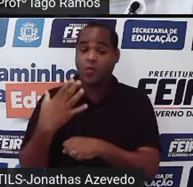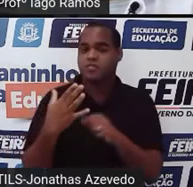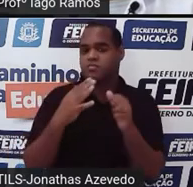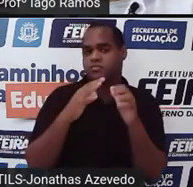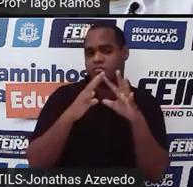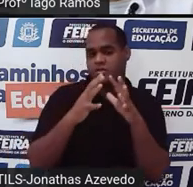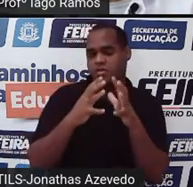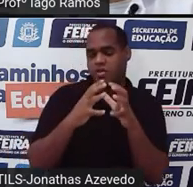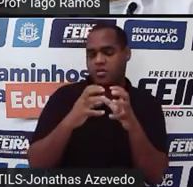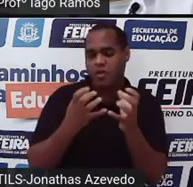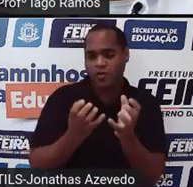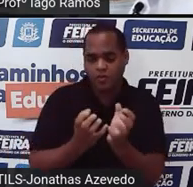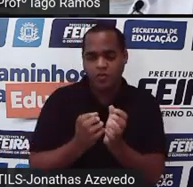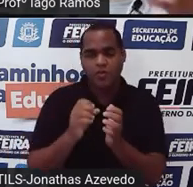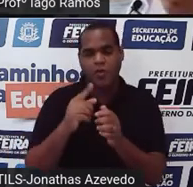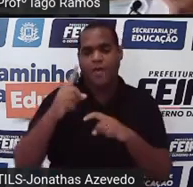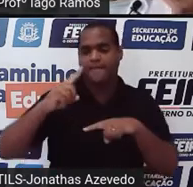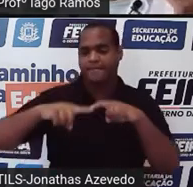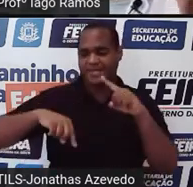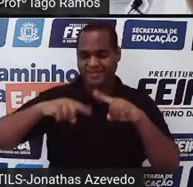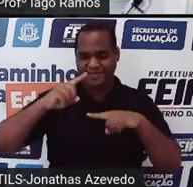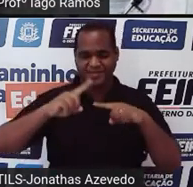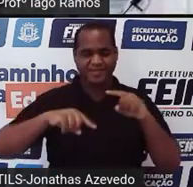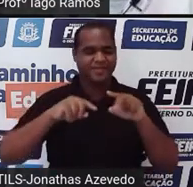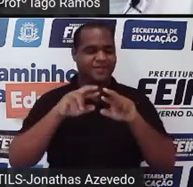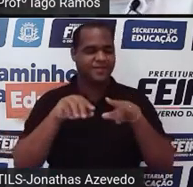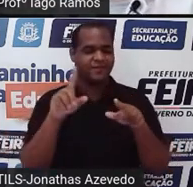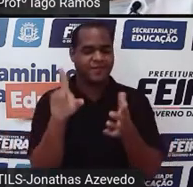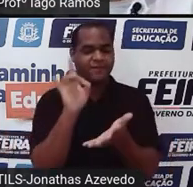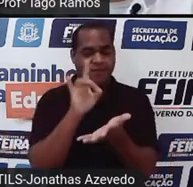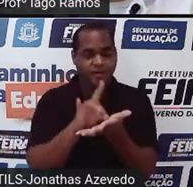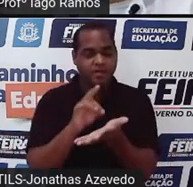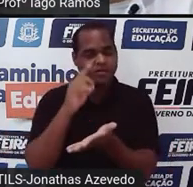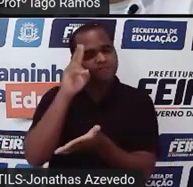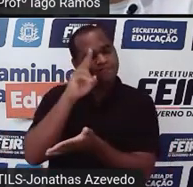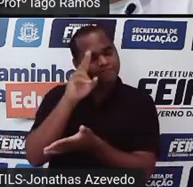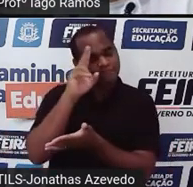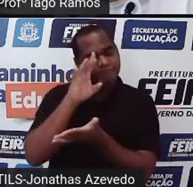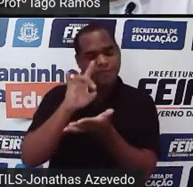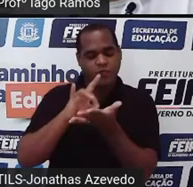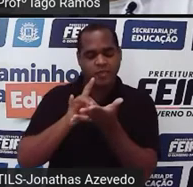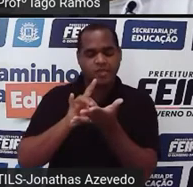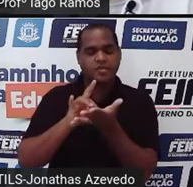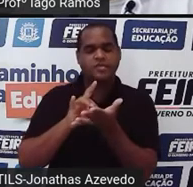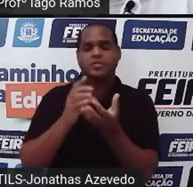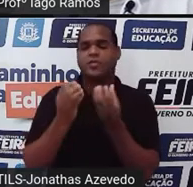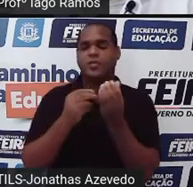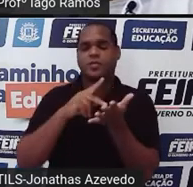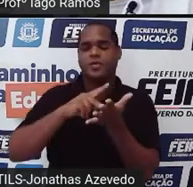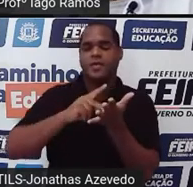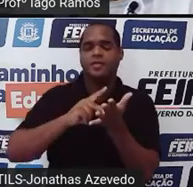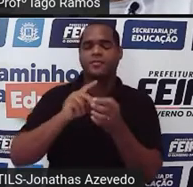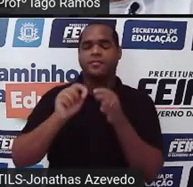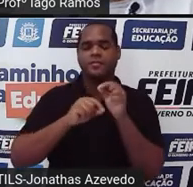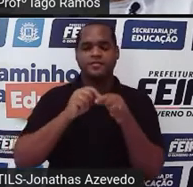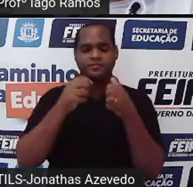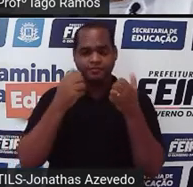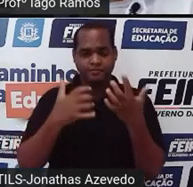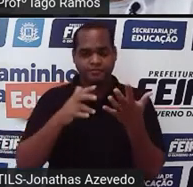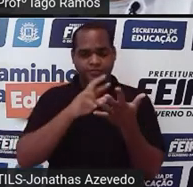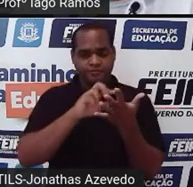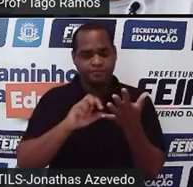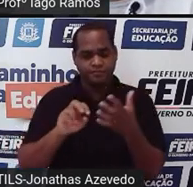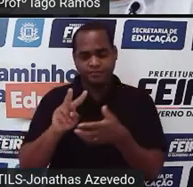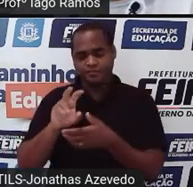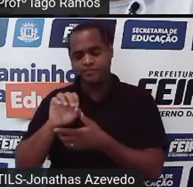seja qualquer objeto no mundo real e lembra um sólido geométrico tenha uma forma de a gente encontrar